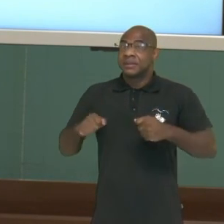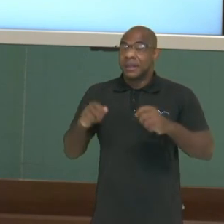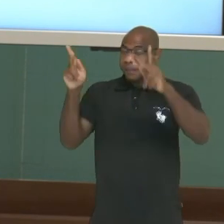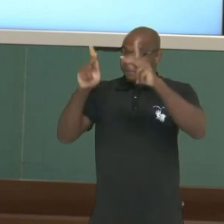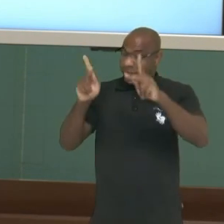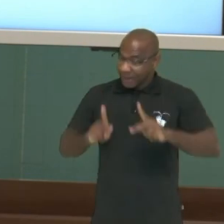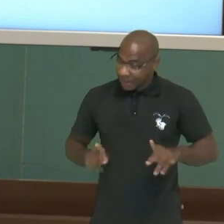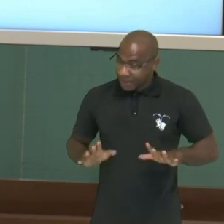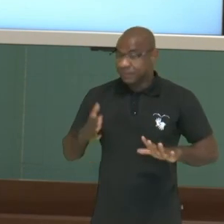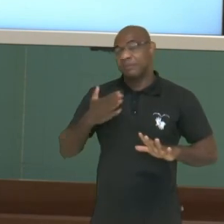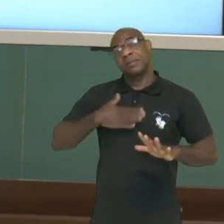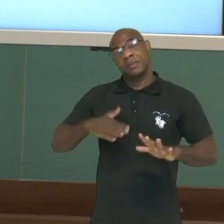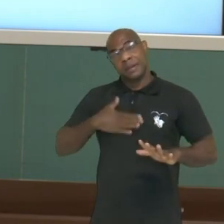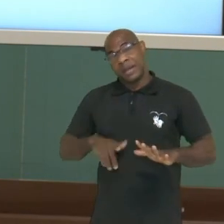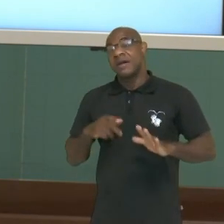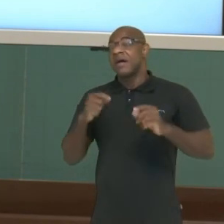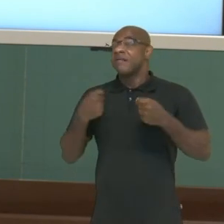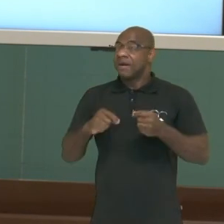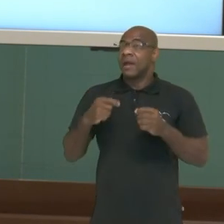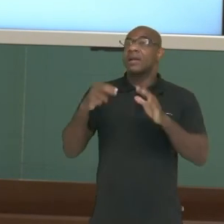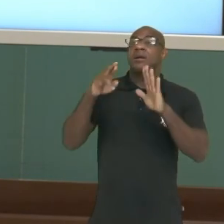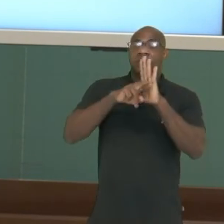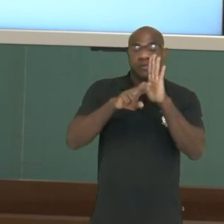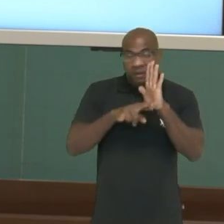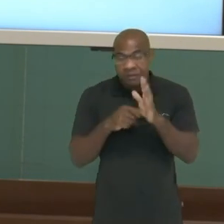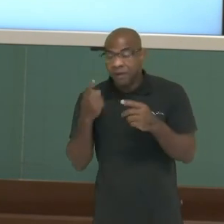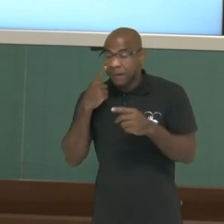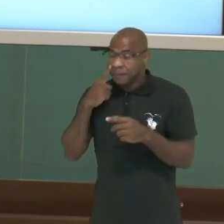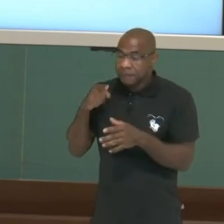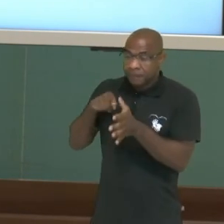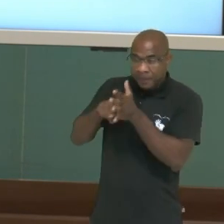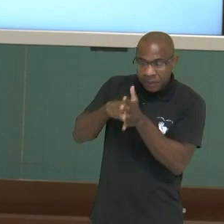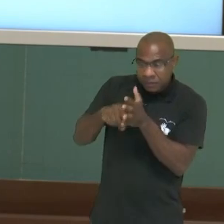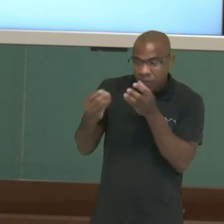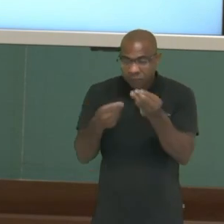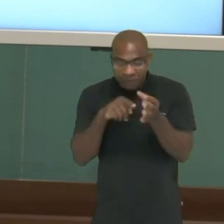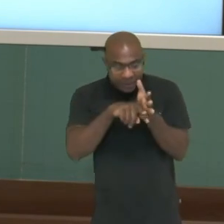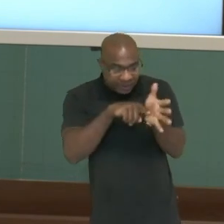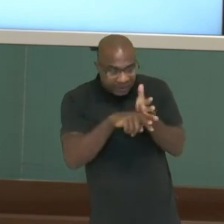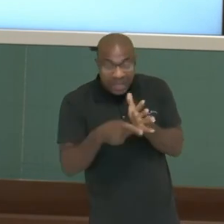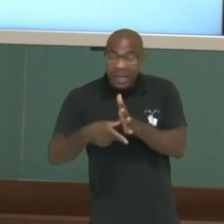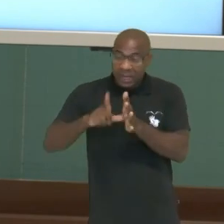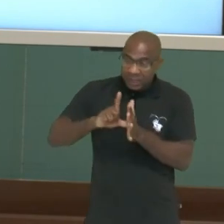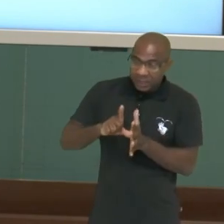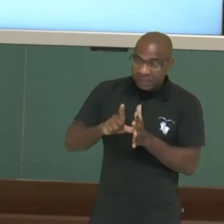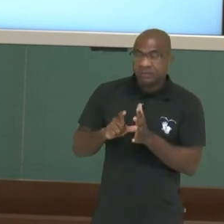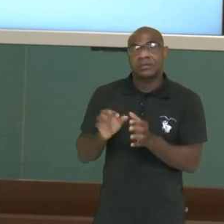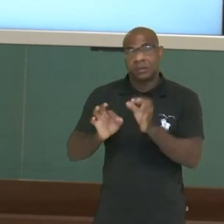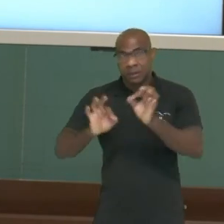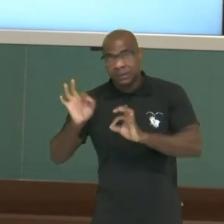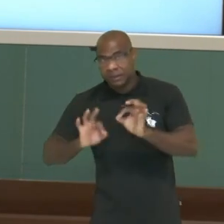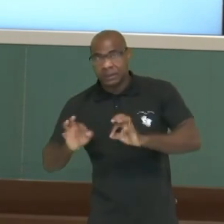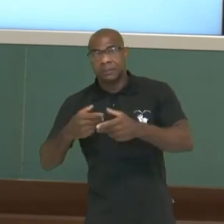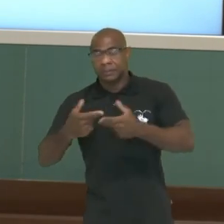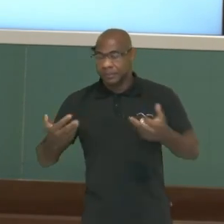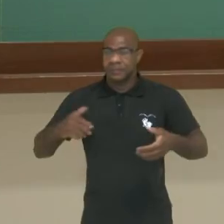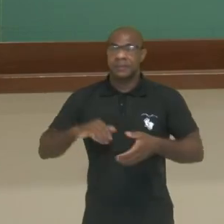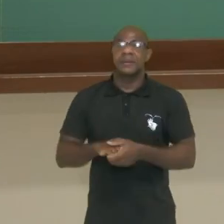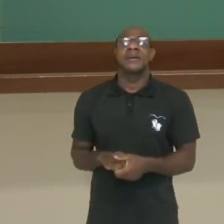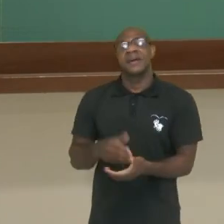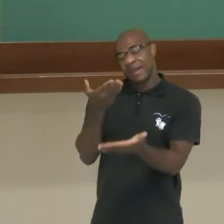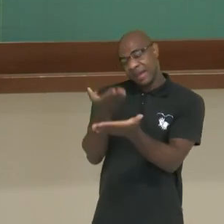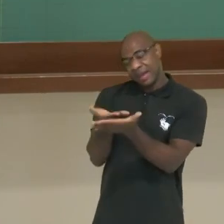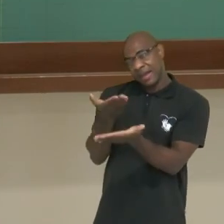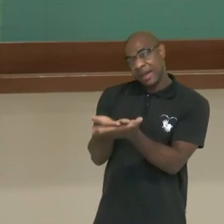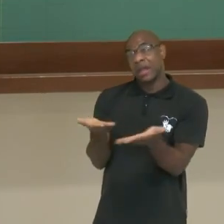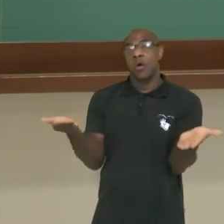os ânimos, procura avaliar situações, ok? Então, é isso que nós devemos entender. Muito bem. Então, nesta